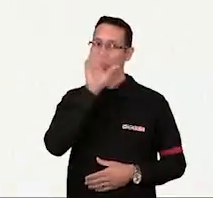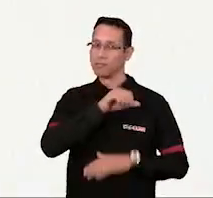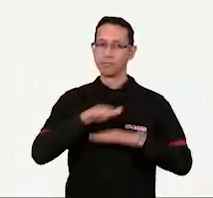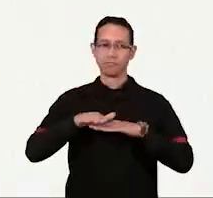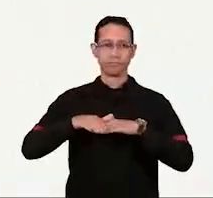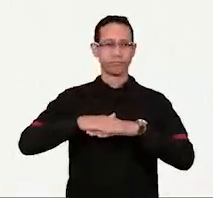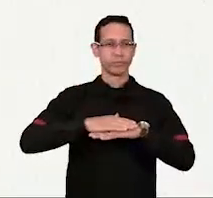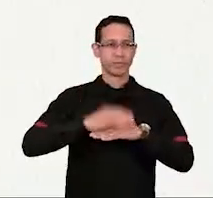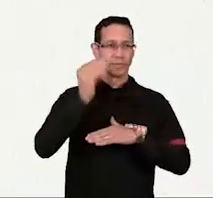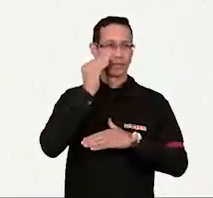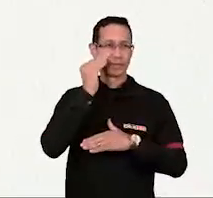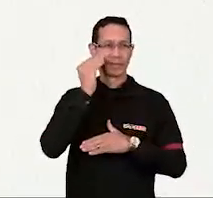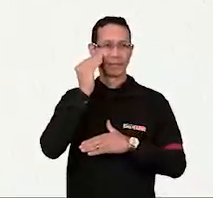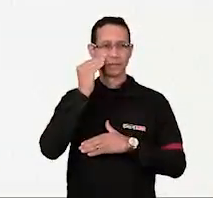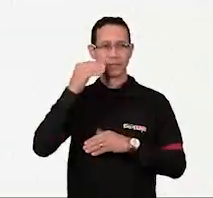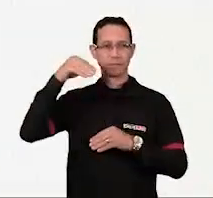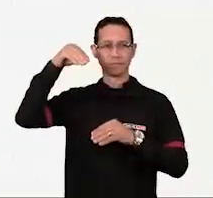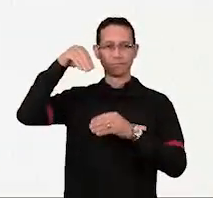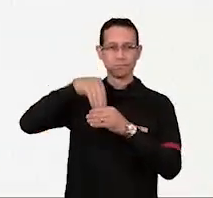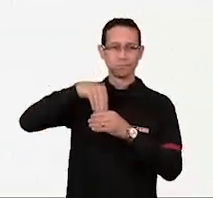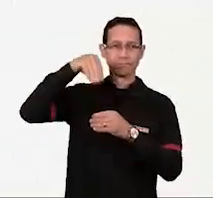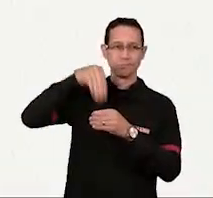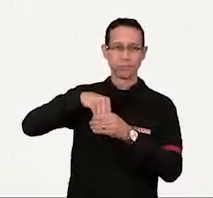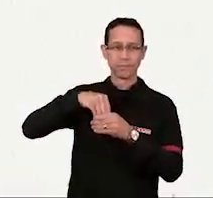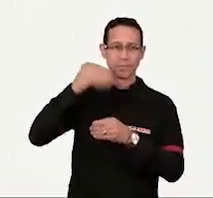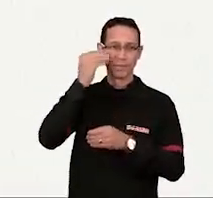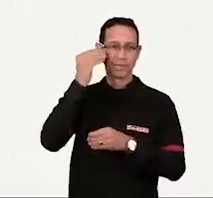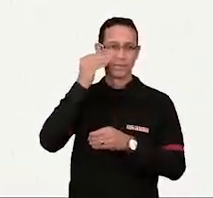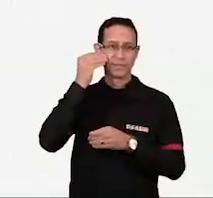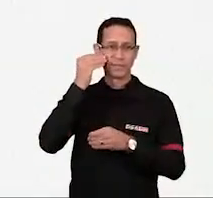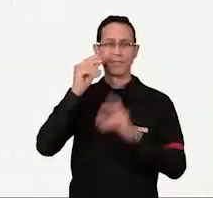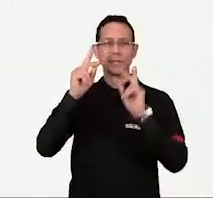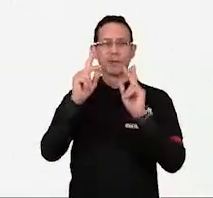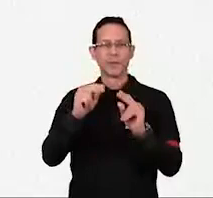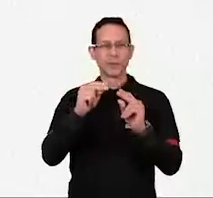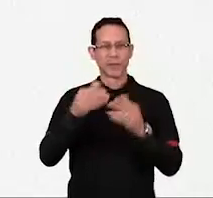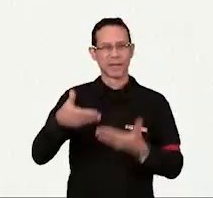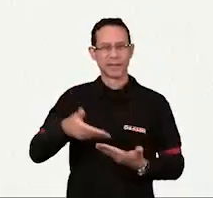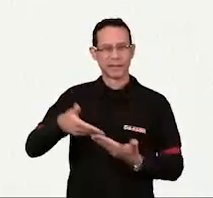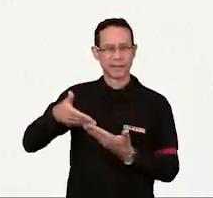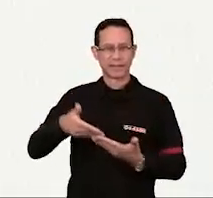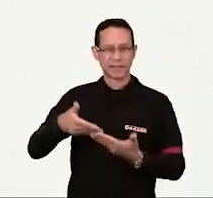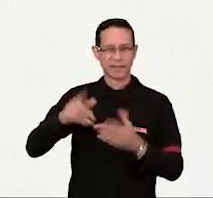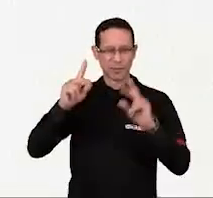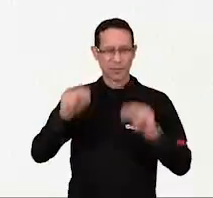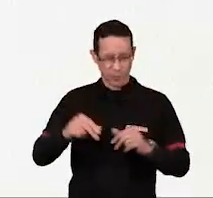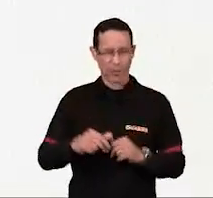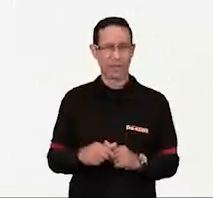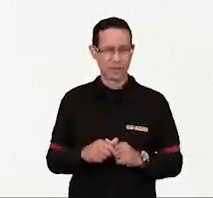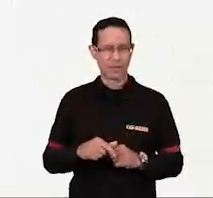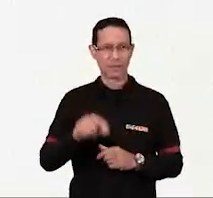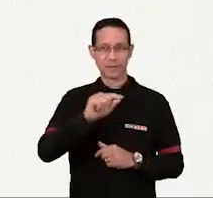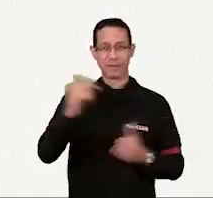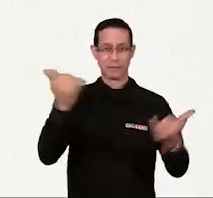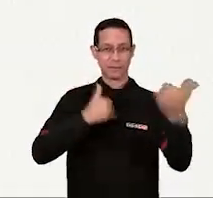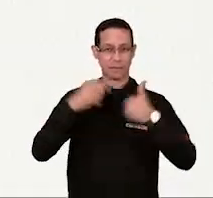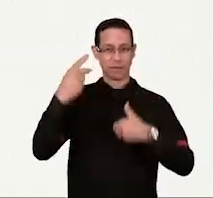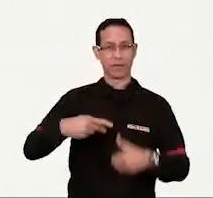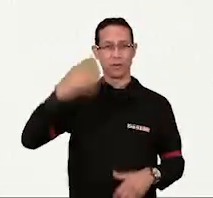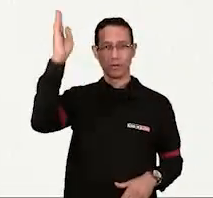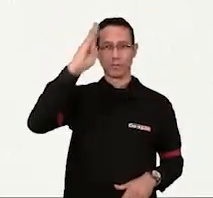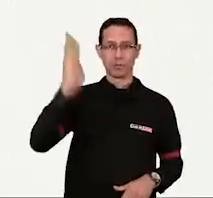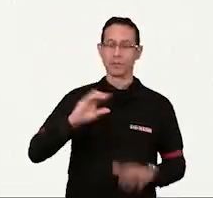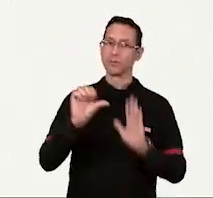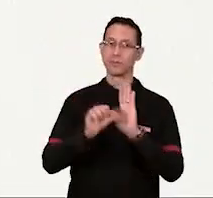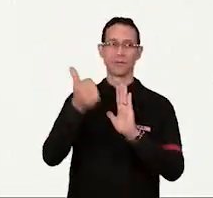então às vezes a gente tenta colocar o tubo, como coloca em gente, em nenê, né? Até onde eu tenho notícia, no Brasil foi o primeiro